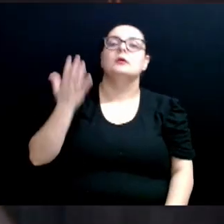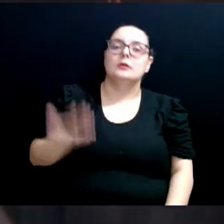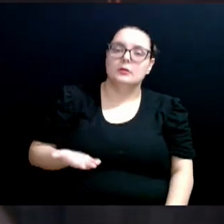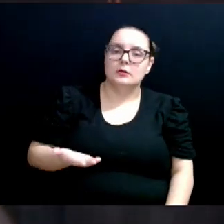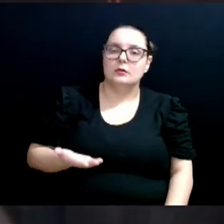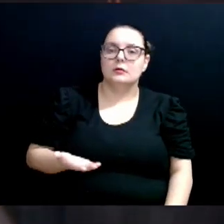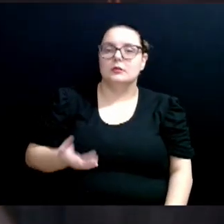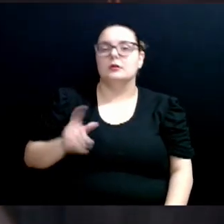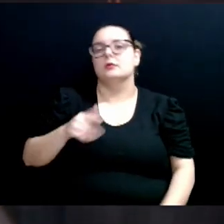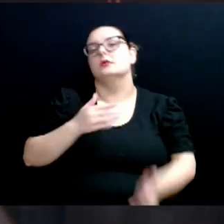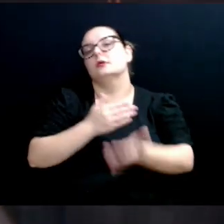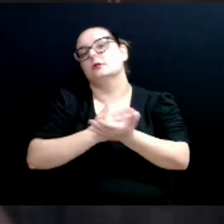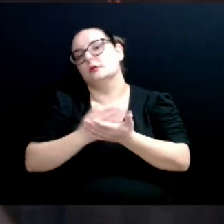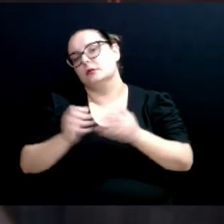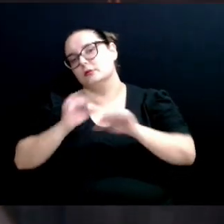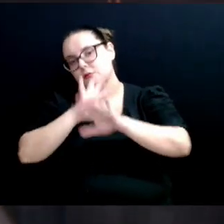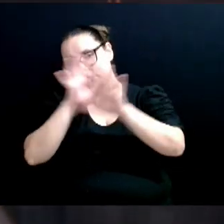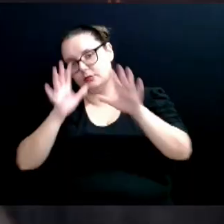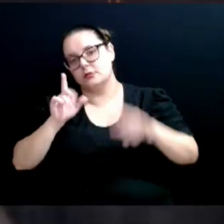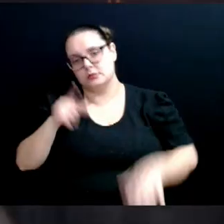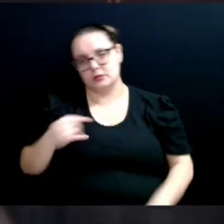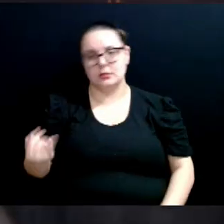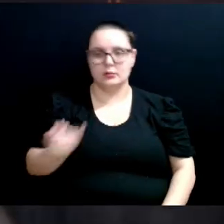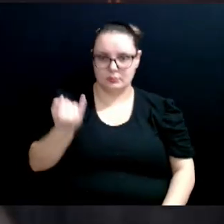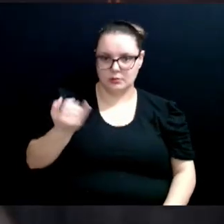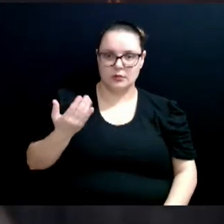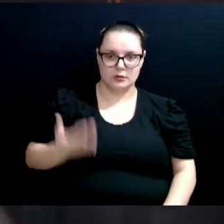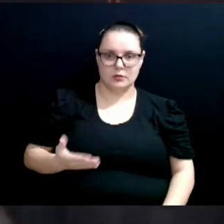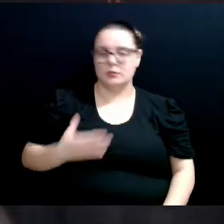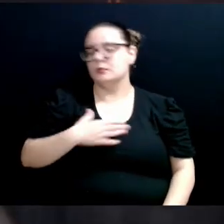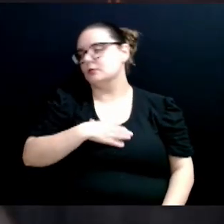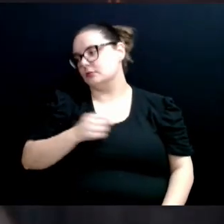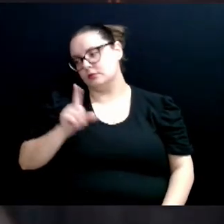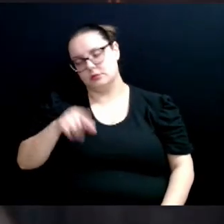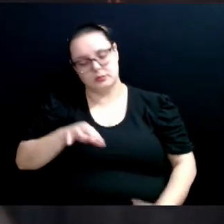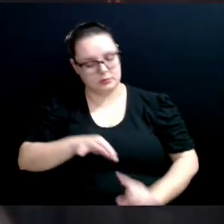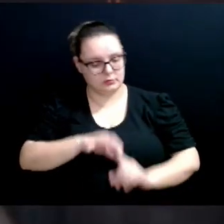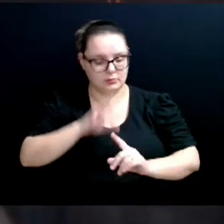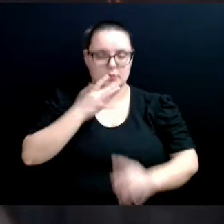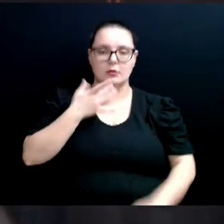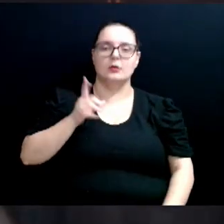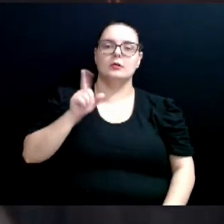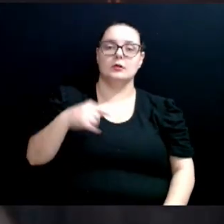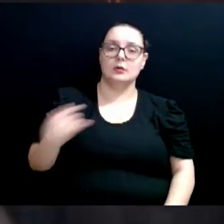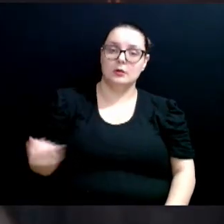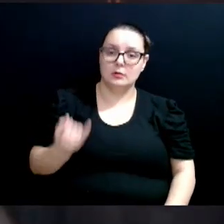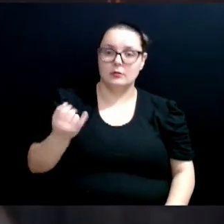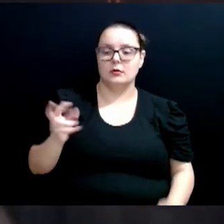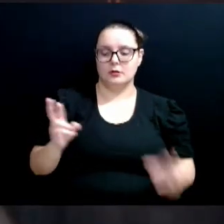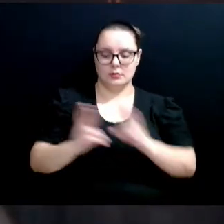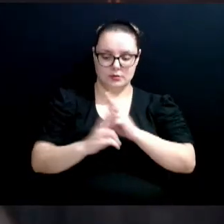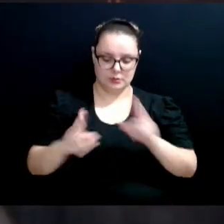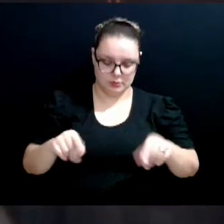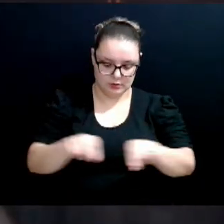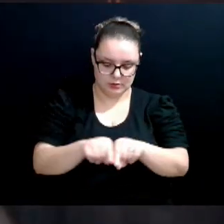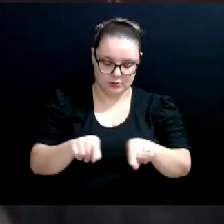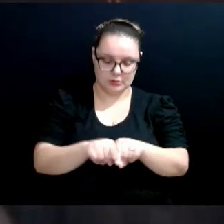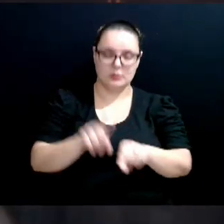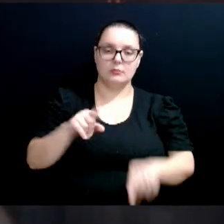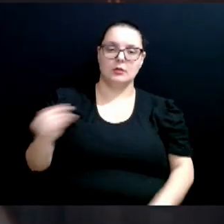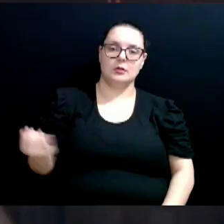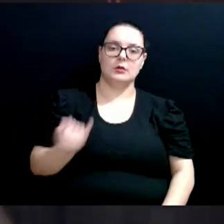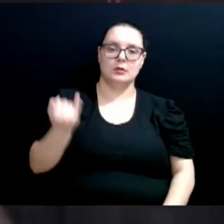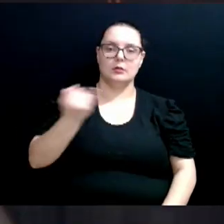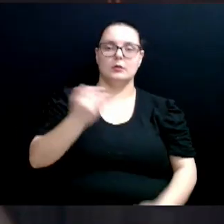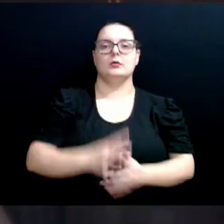deixar claro que aquilo é muito importante para você, que o seu filho é prioridade, que ele é muito importante, que a relação também é importante, né, essa nova